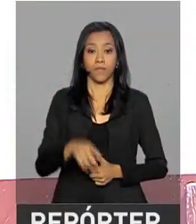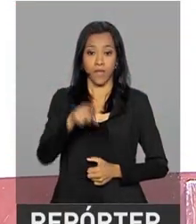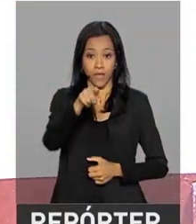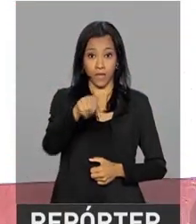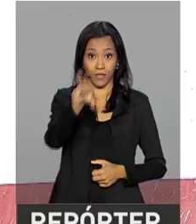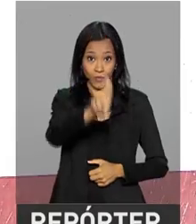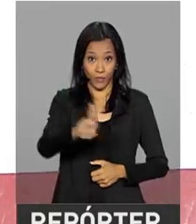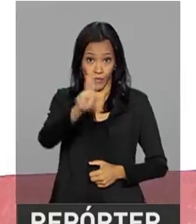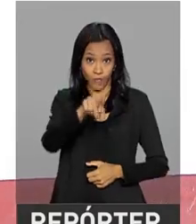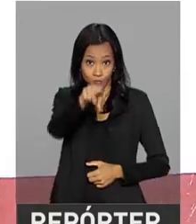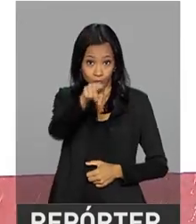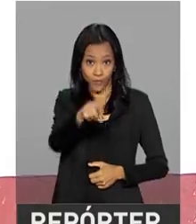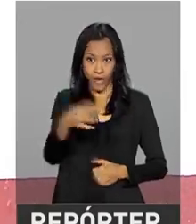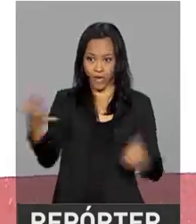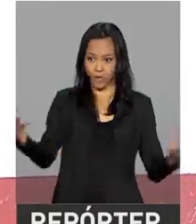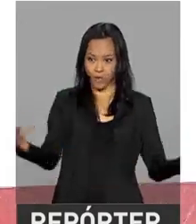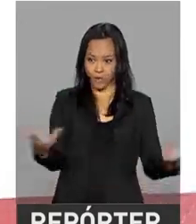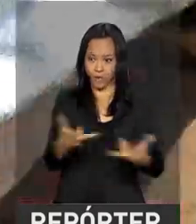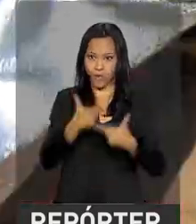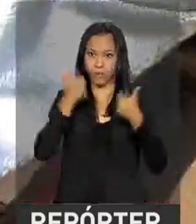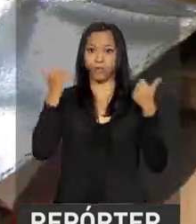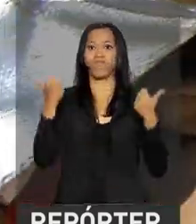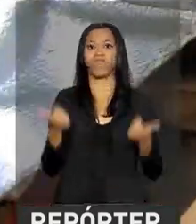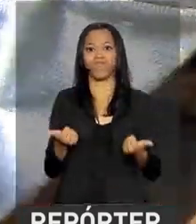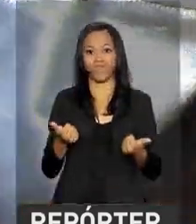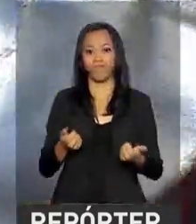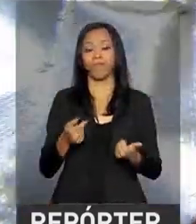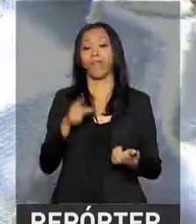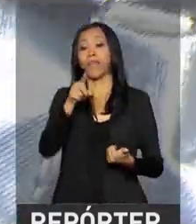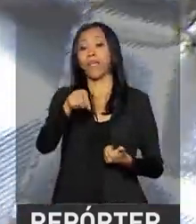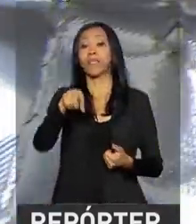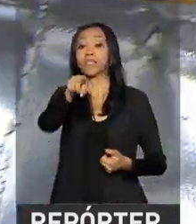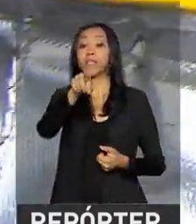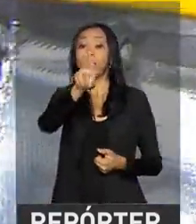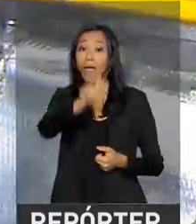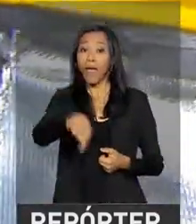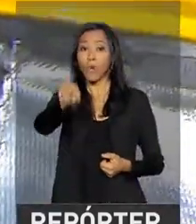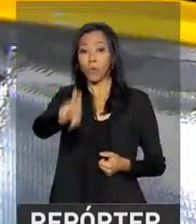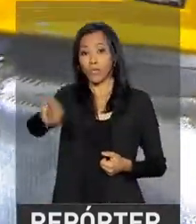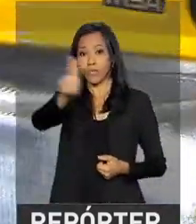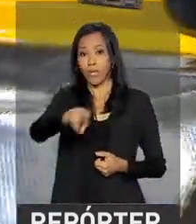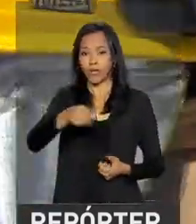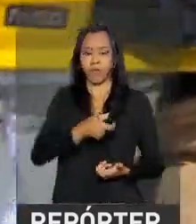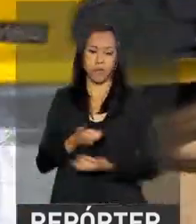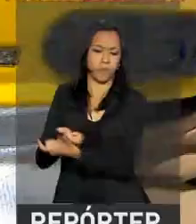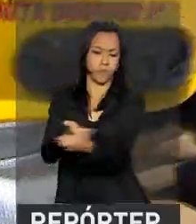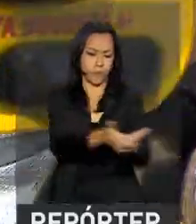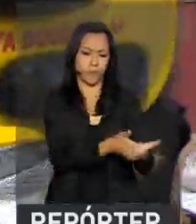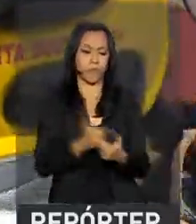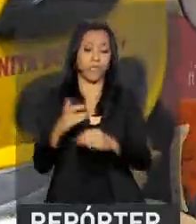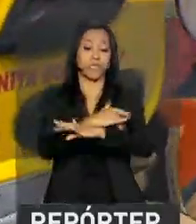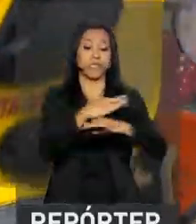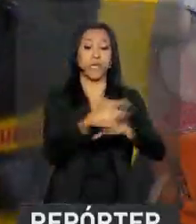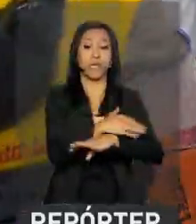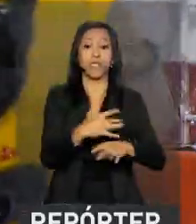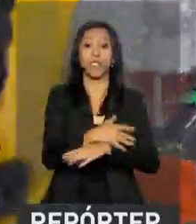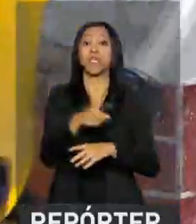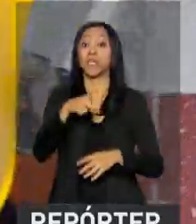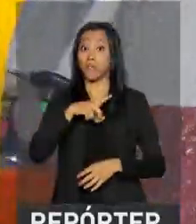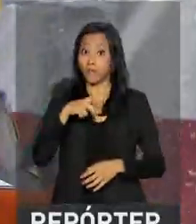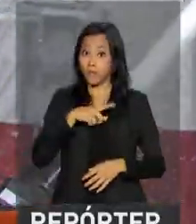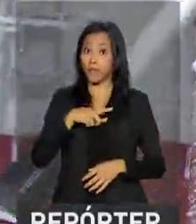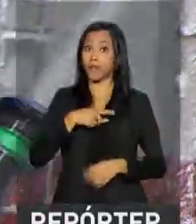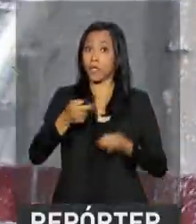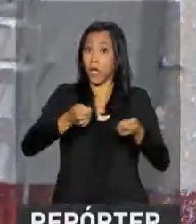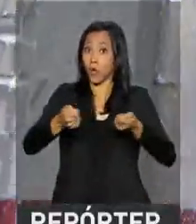Considerado mais eficiente e biodegradável, o material é usado para apagar incêndios urbanos e chega a economizar até